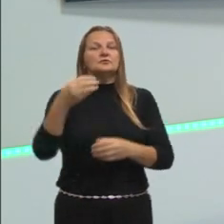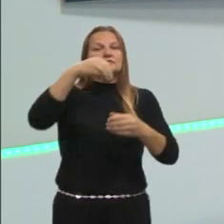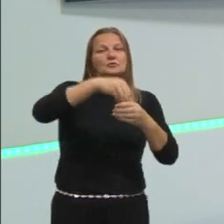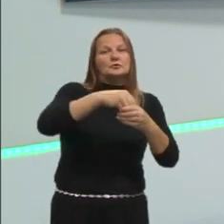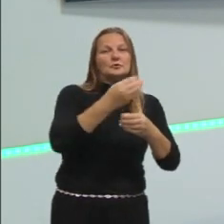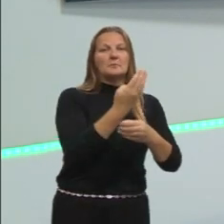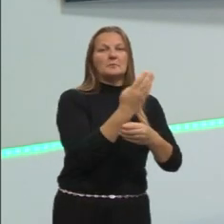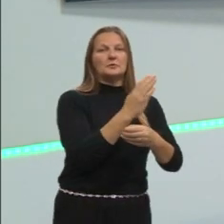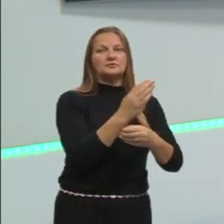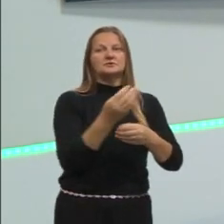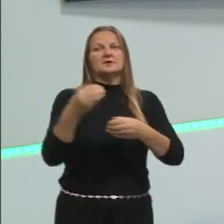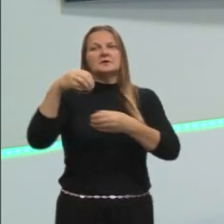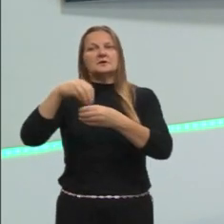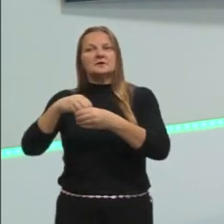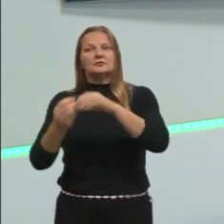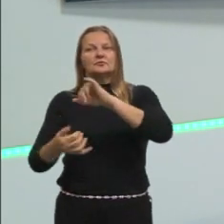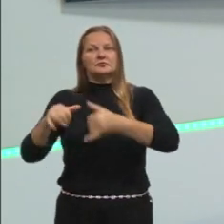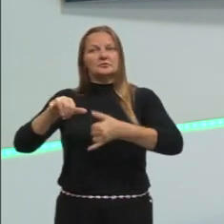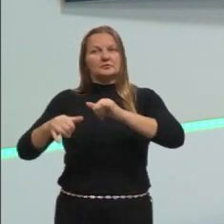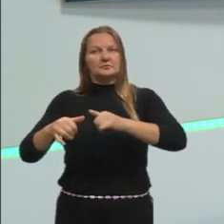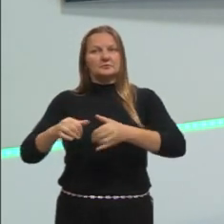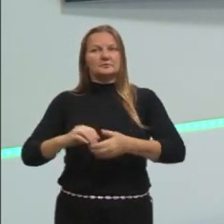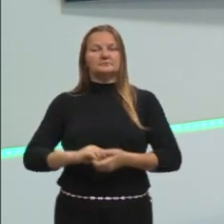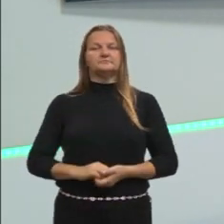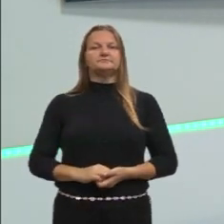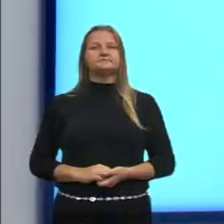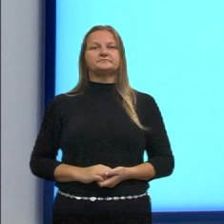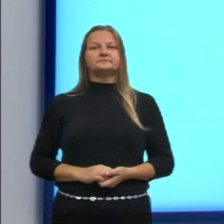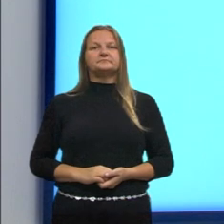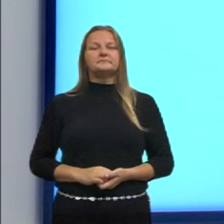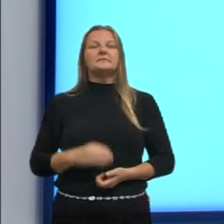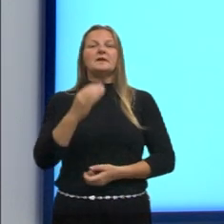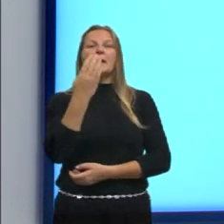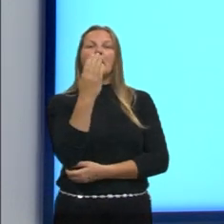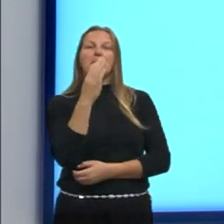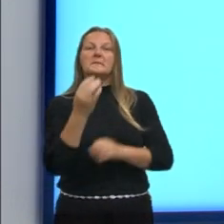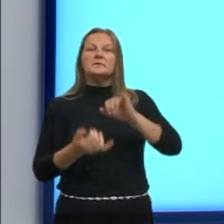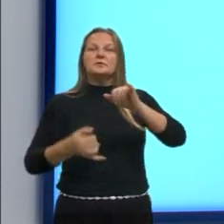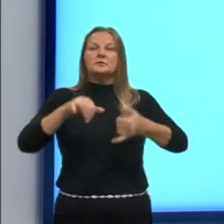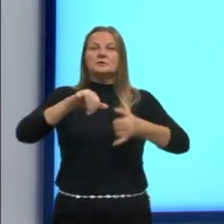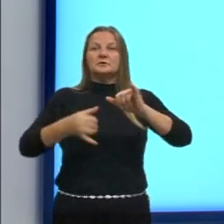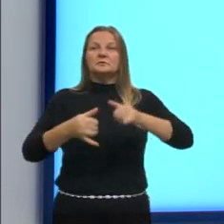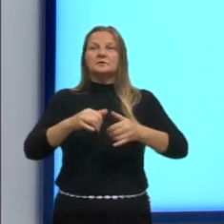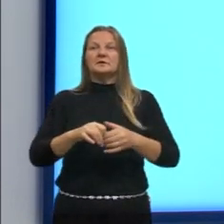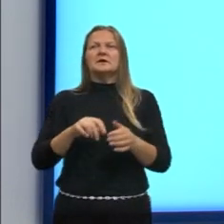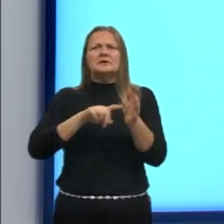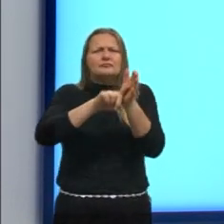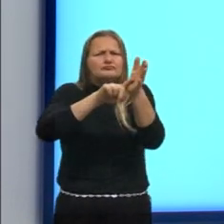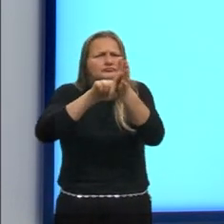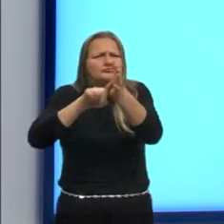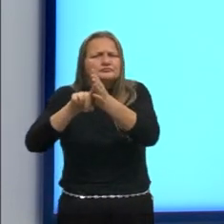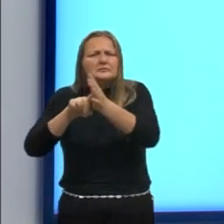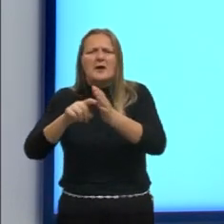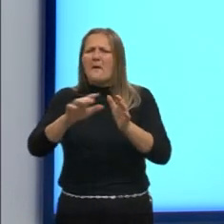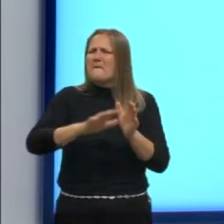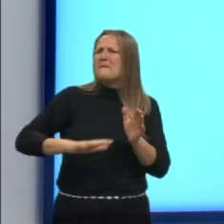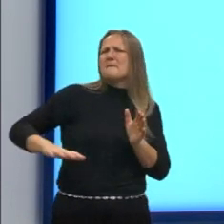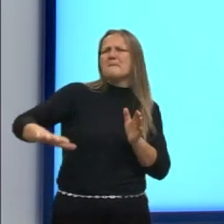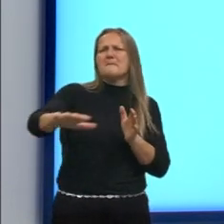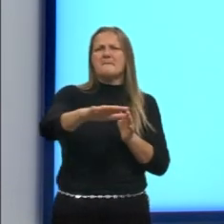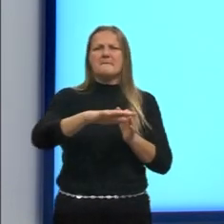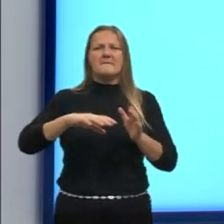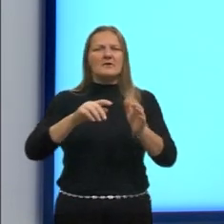quanto na química a bioquímica ela abrange um campo de pesquisa muito vasto muito